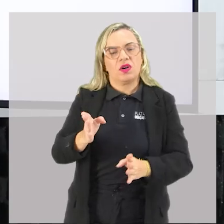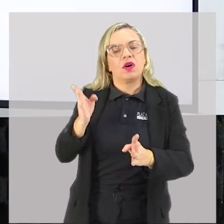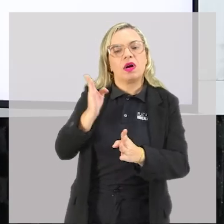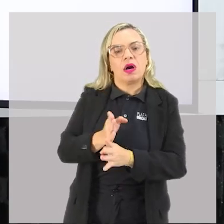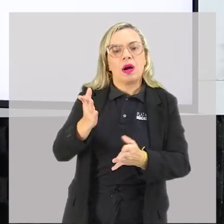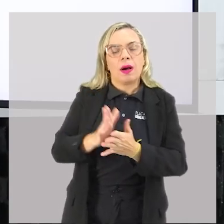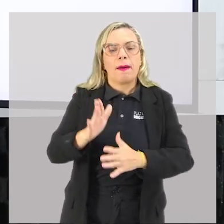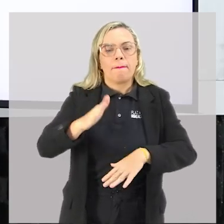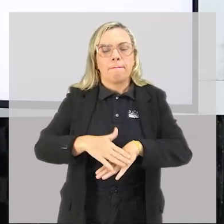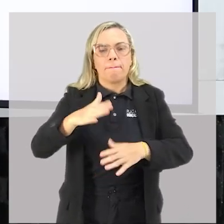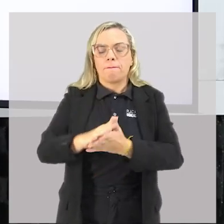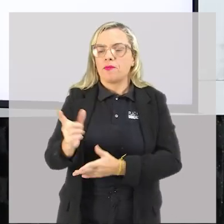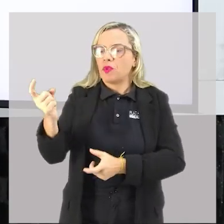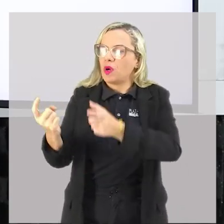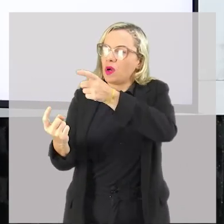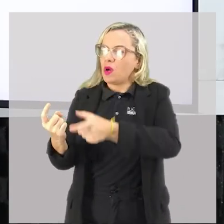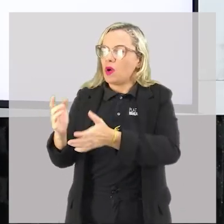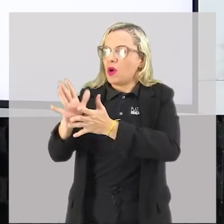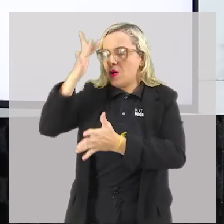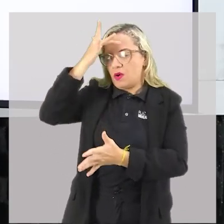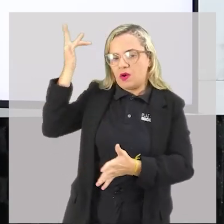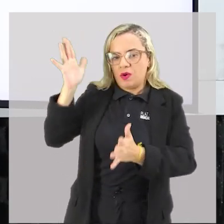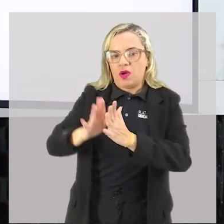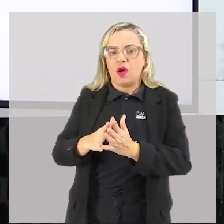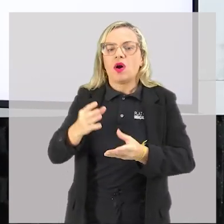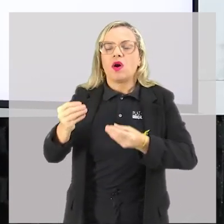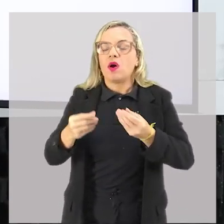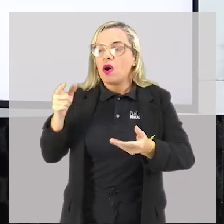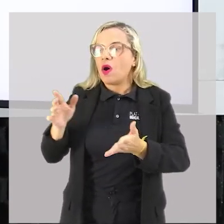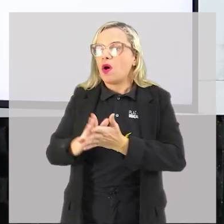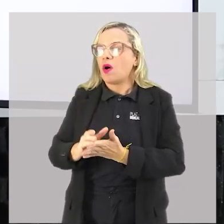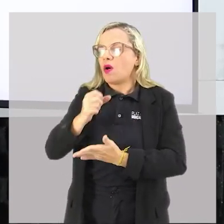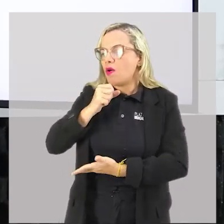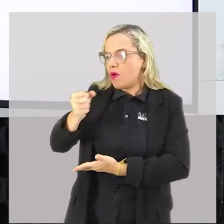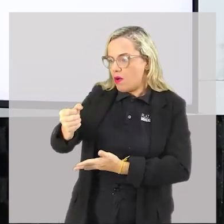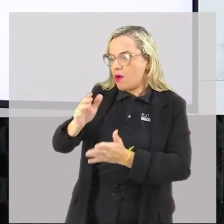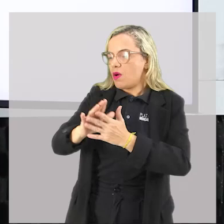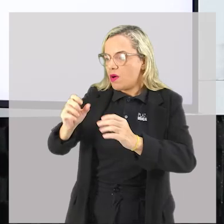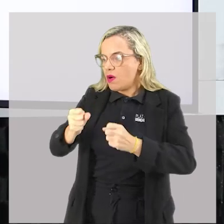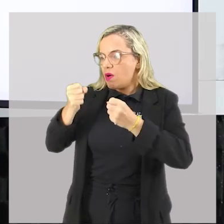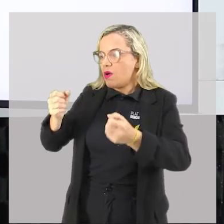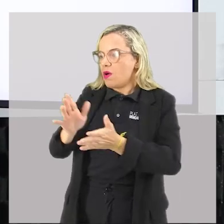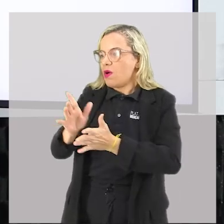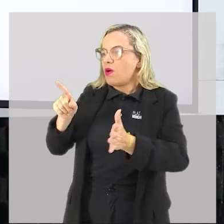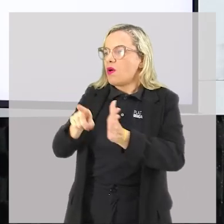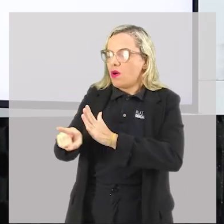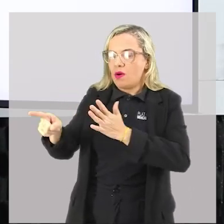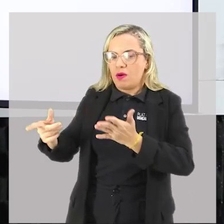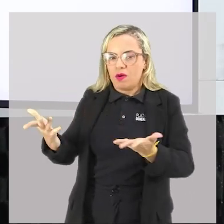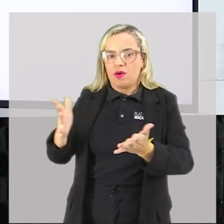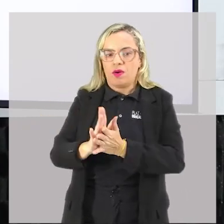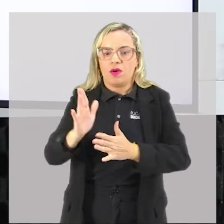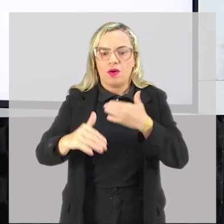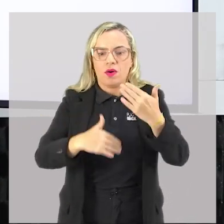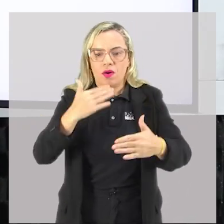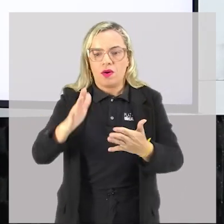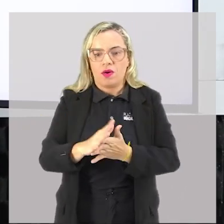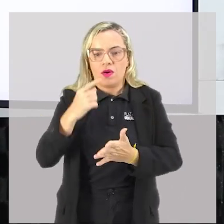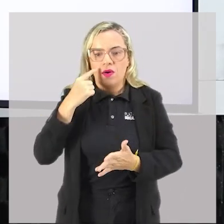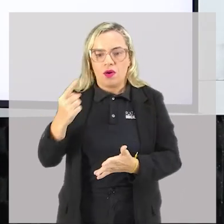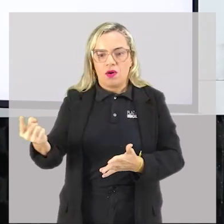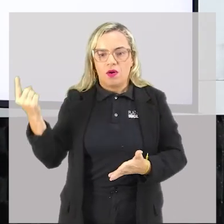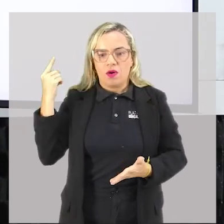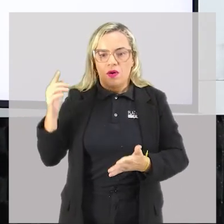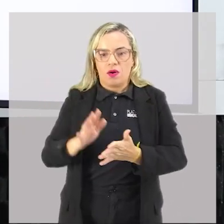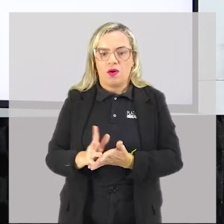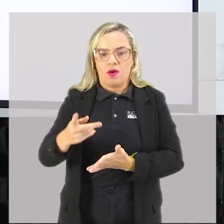sobre uma pessoa, é uma forma de entrevista que você pode estar desenvolvendo. Peer quer dizer, é aquele